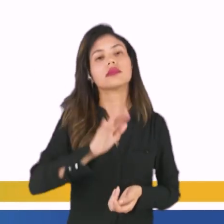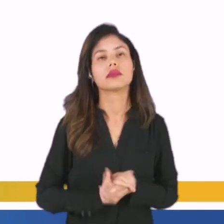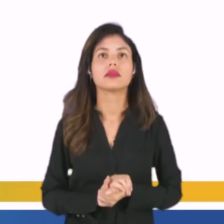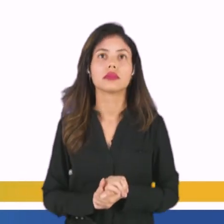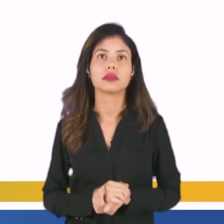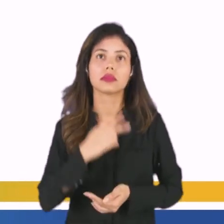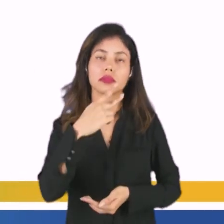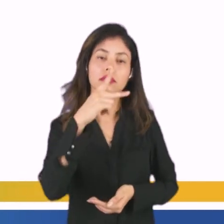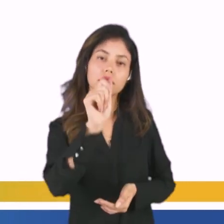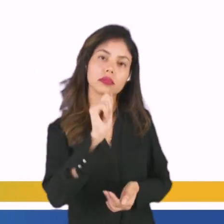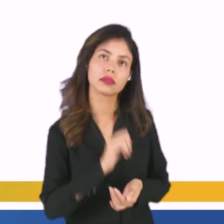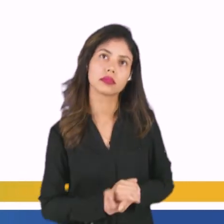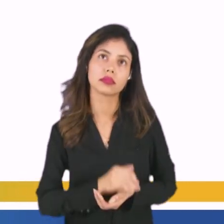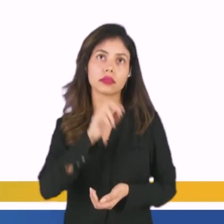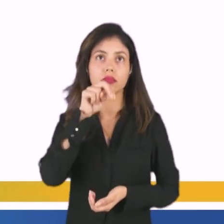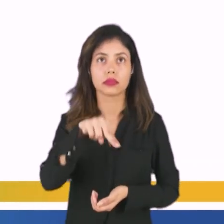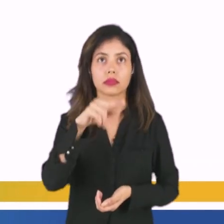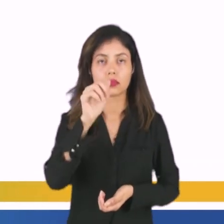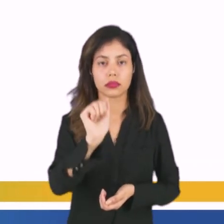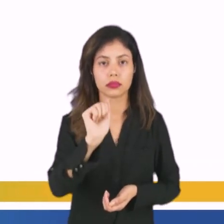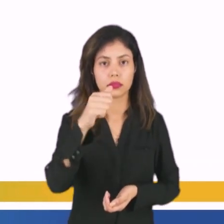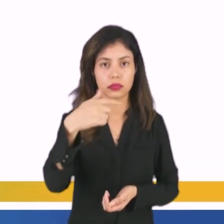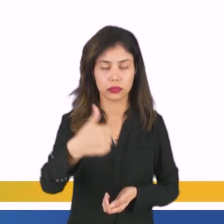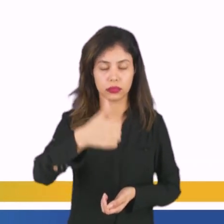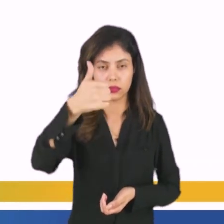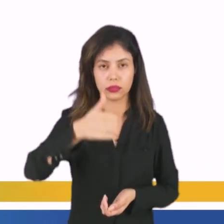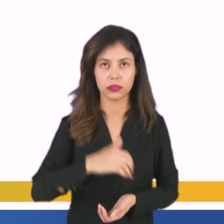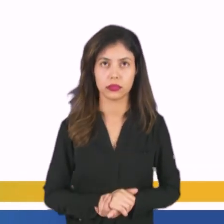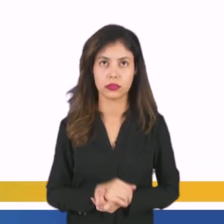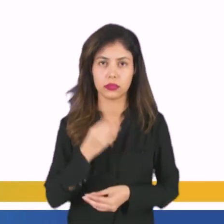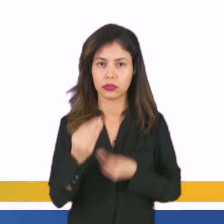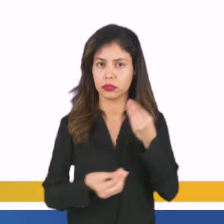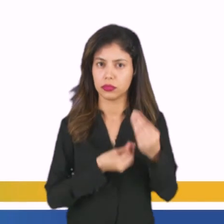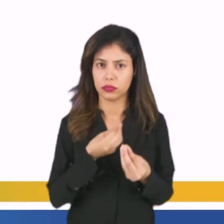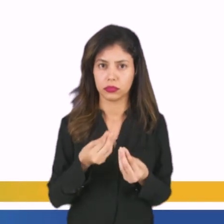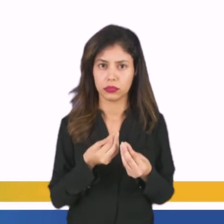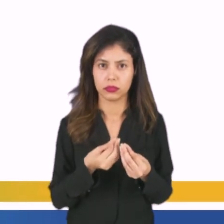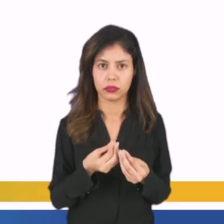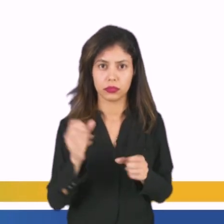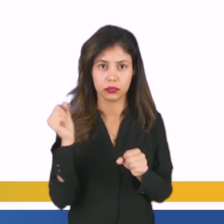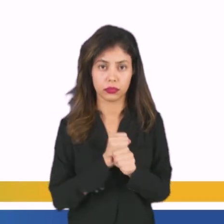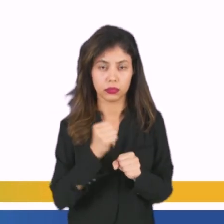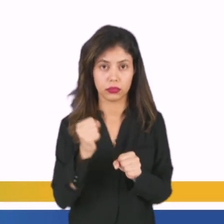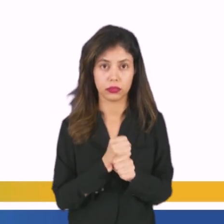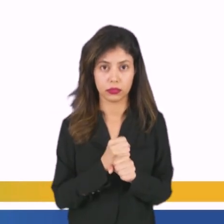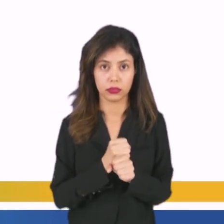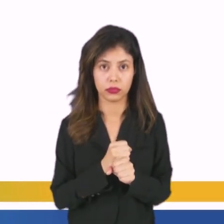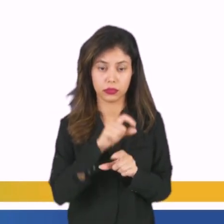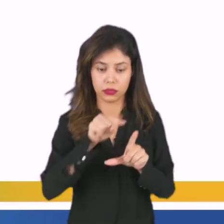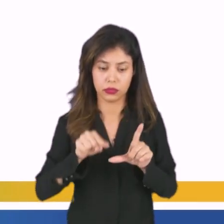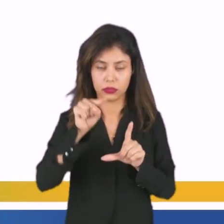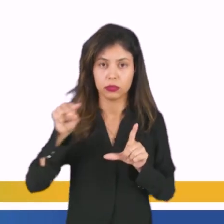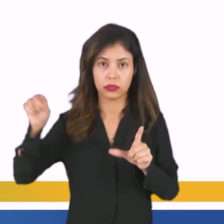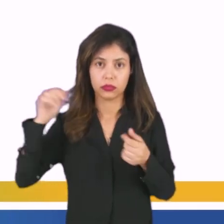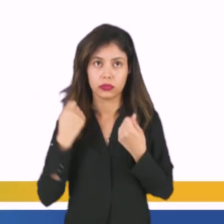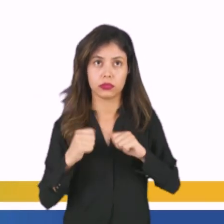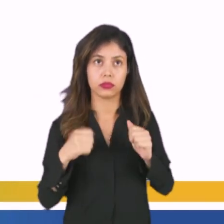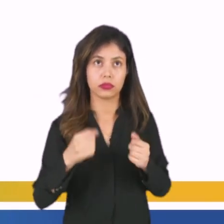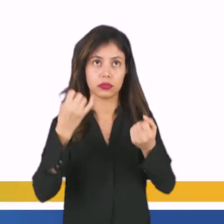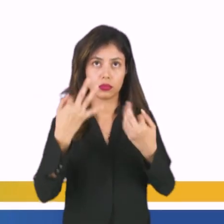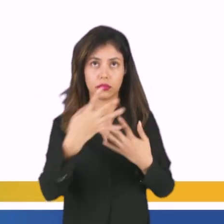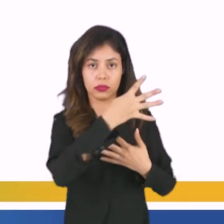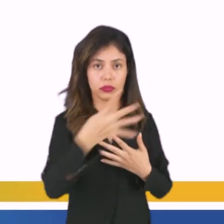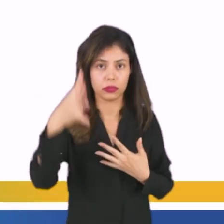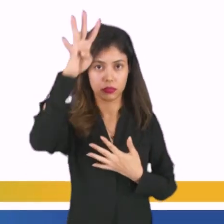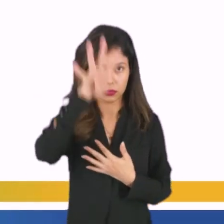generalização daquela PA, que é 2n menos 1. E aí, como nós vamos construir o gráfico, nós precisamos construir a